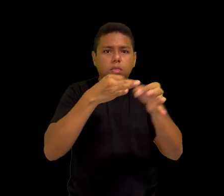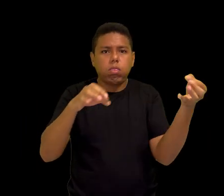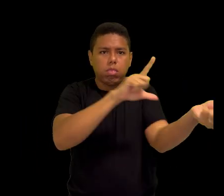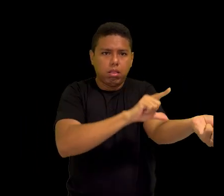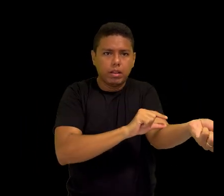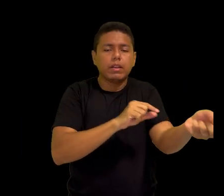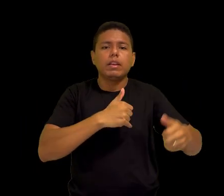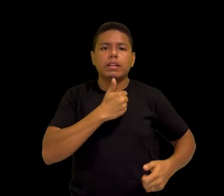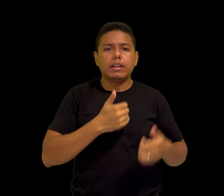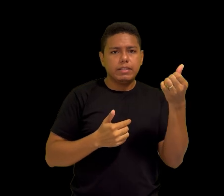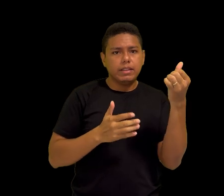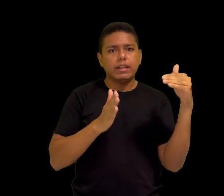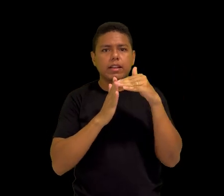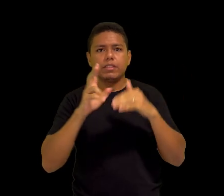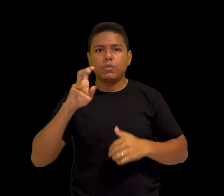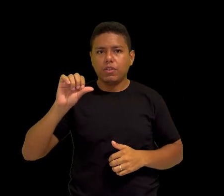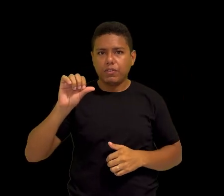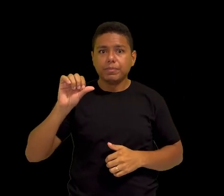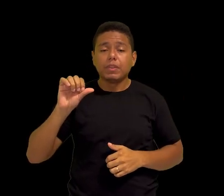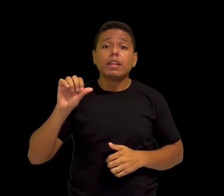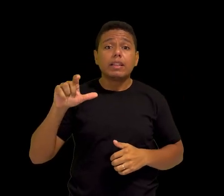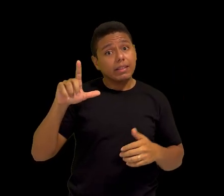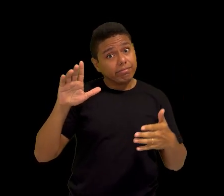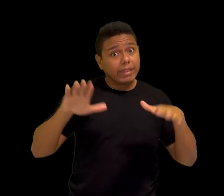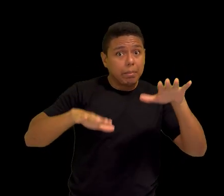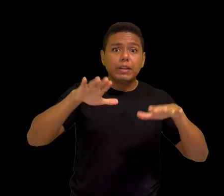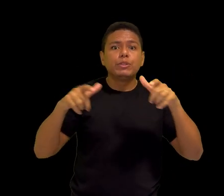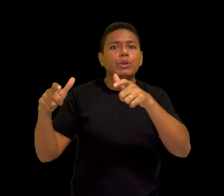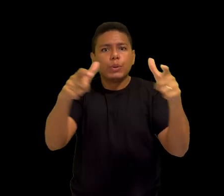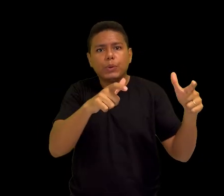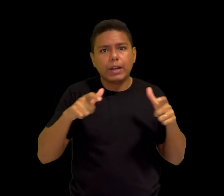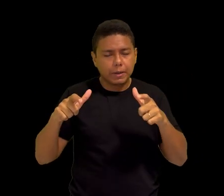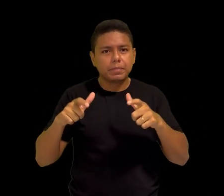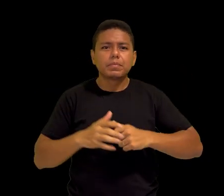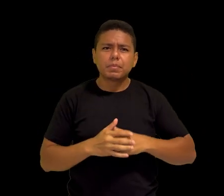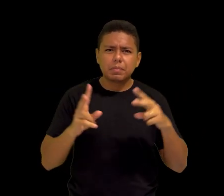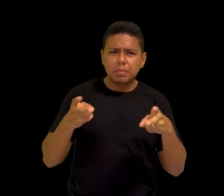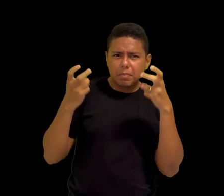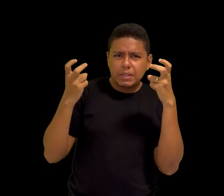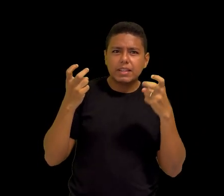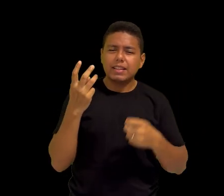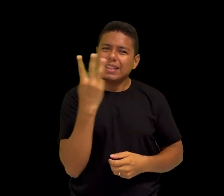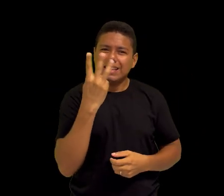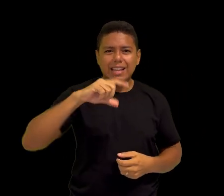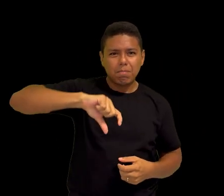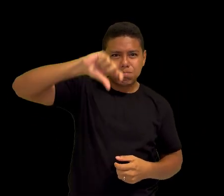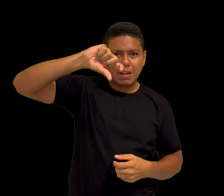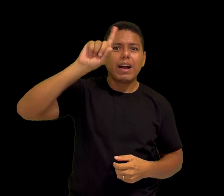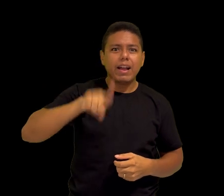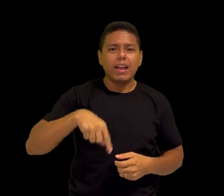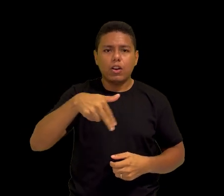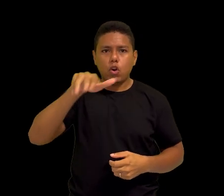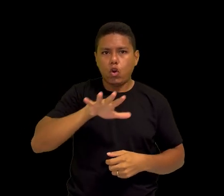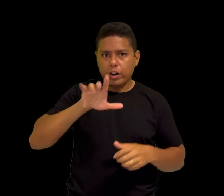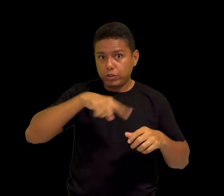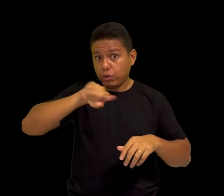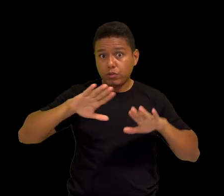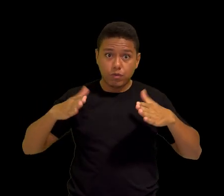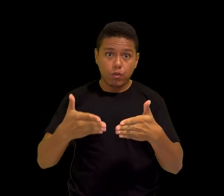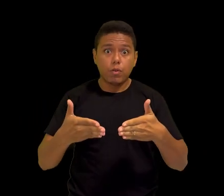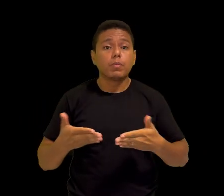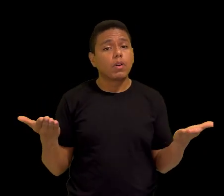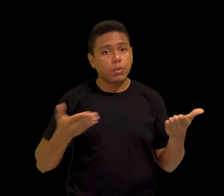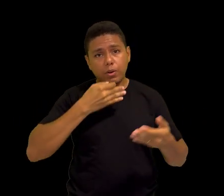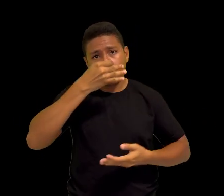o Brasil e segundo as macro-regiões. E é sempre a terceira barra é o Nordeste, que é o nosso foco aqui. Então, eu vou comentar